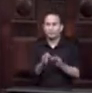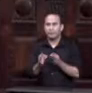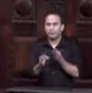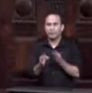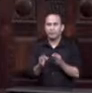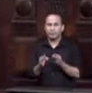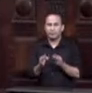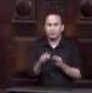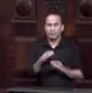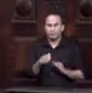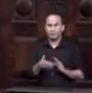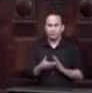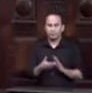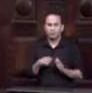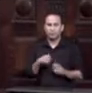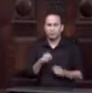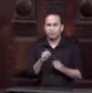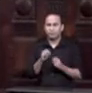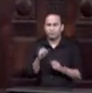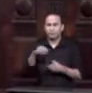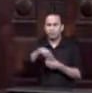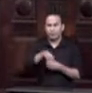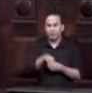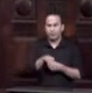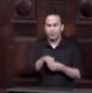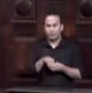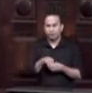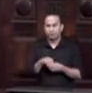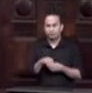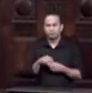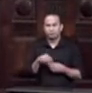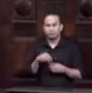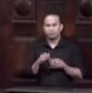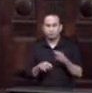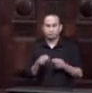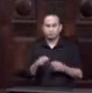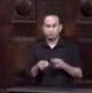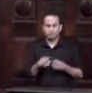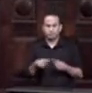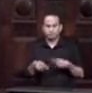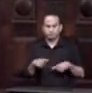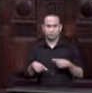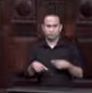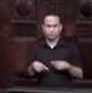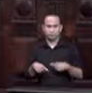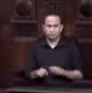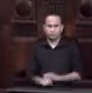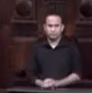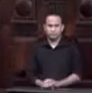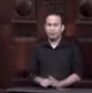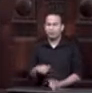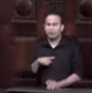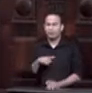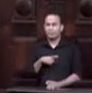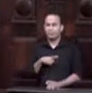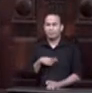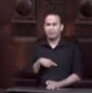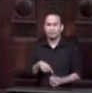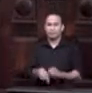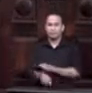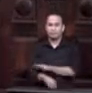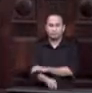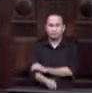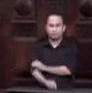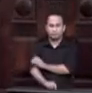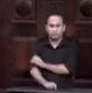plenário conselheiro pode votar de forma política. Agora, o técnico do tribunal oferece o parecer na